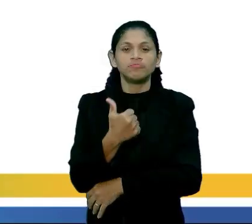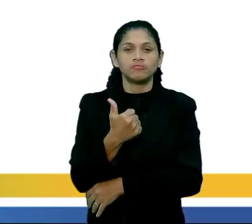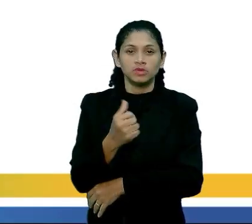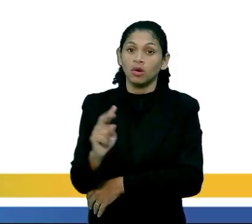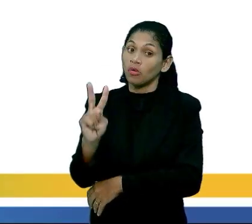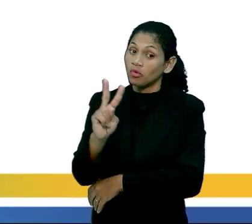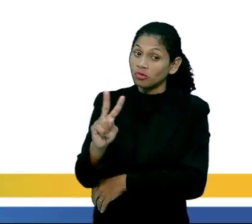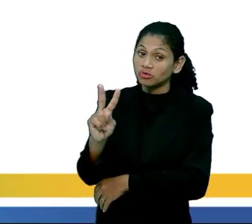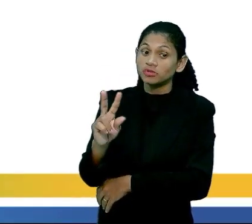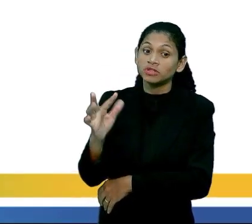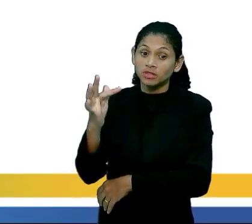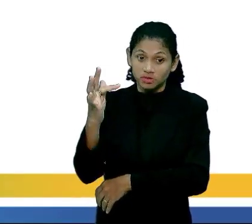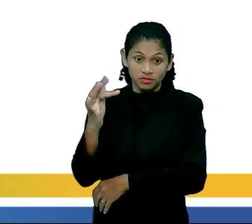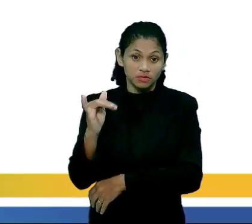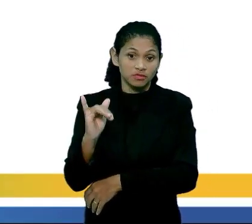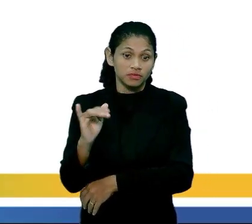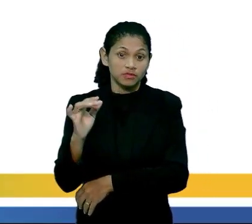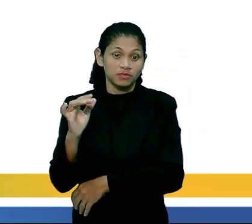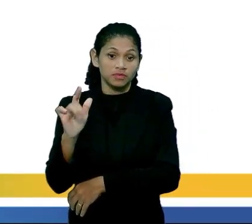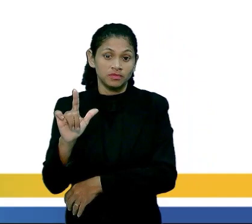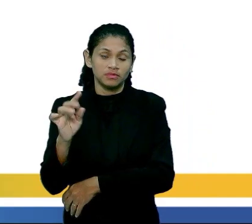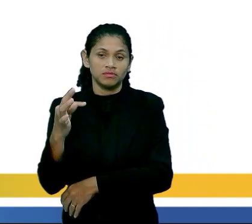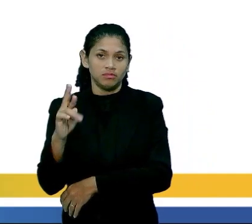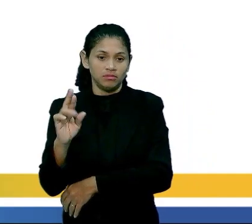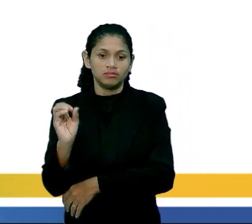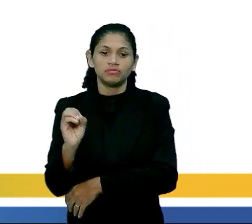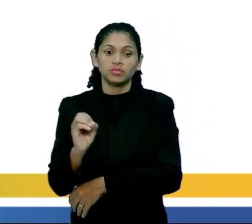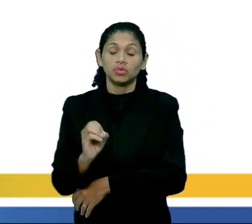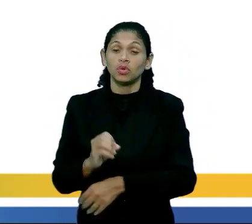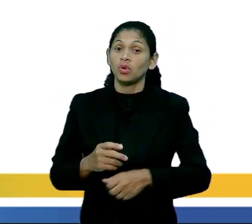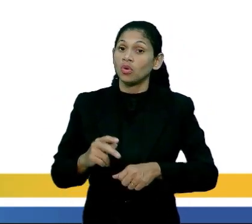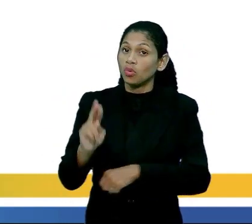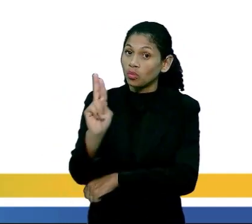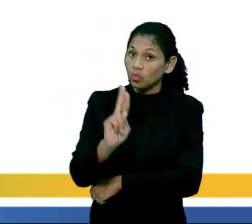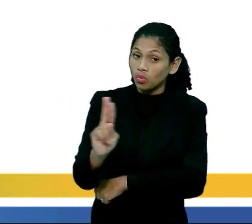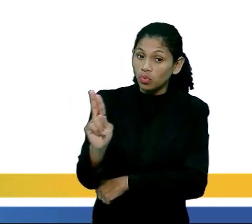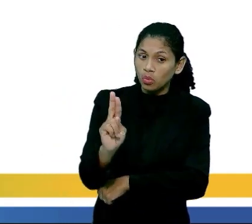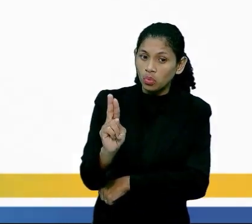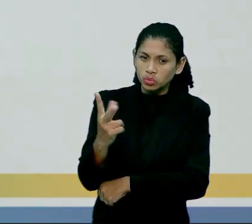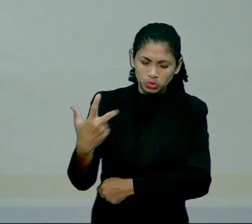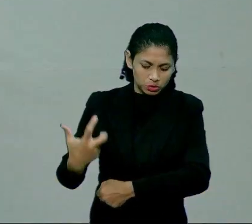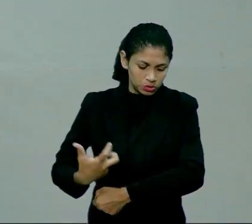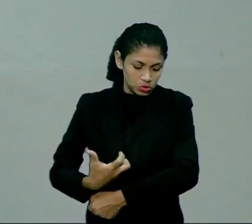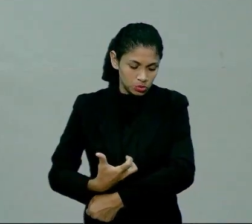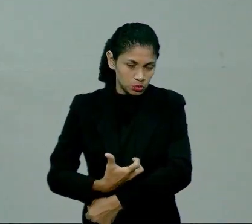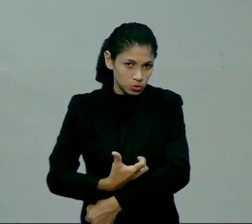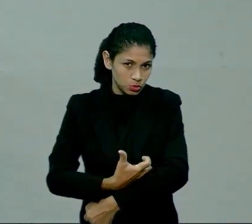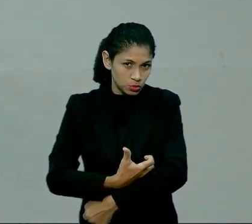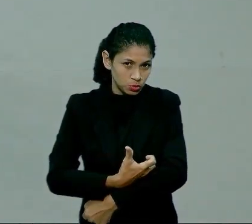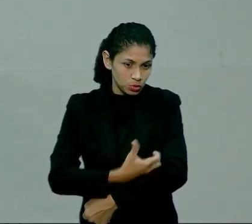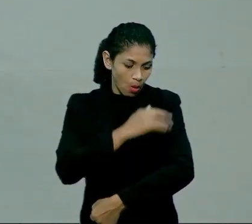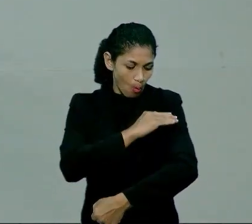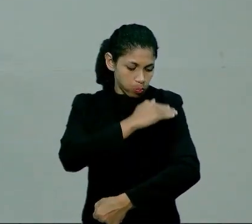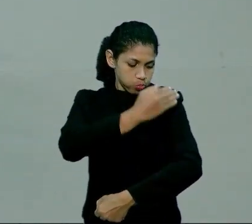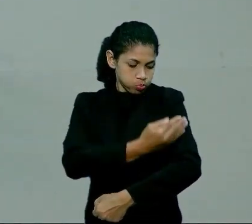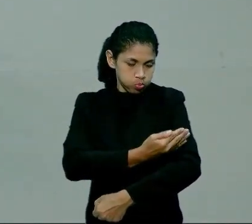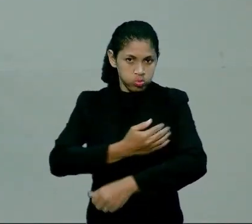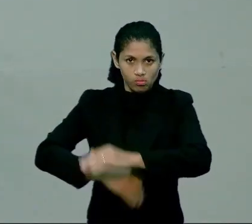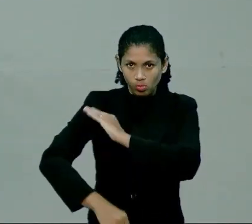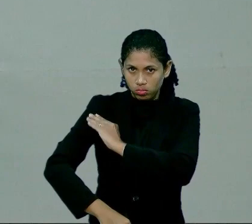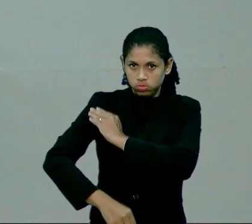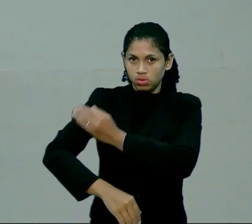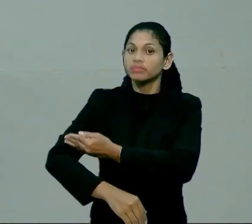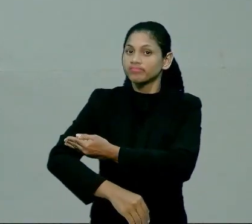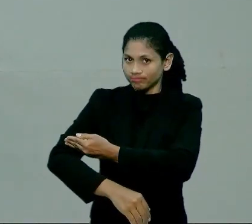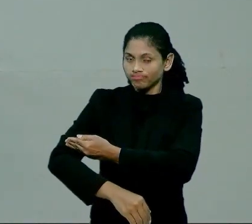mesmo direcionamento, tem o uso de anabolizantes, que a gente já mencionou em aulas anteriores, dietas milagrosas. Então, veja,